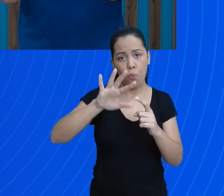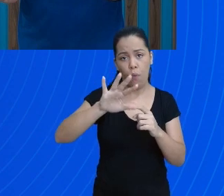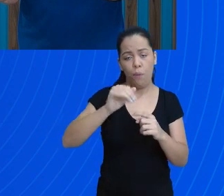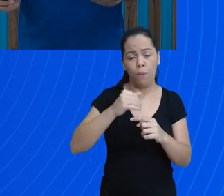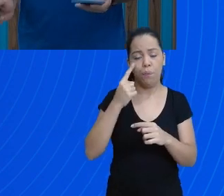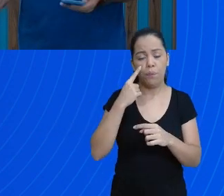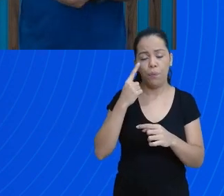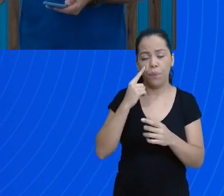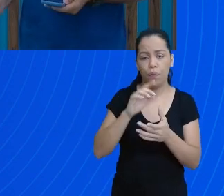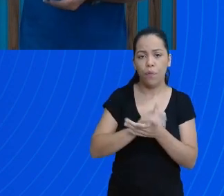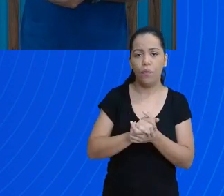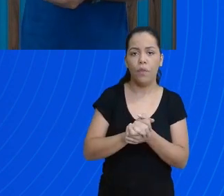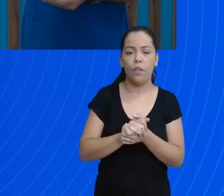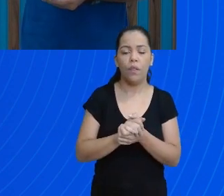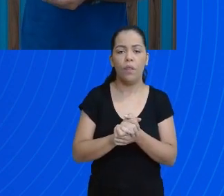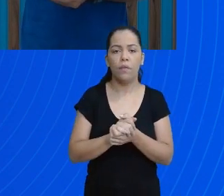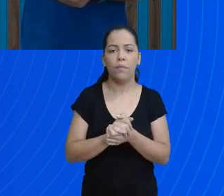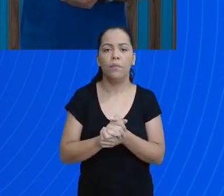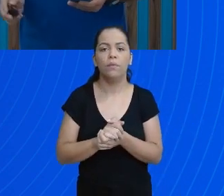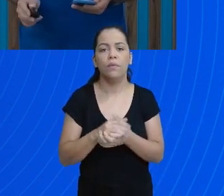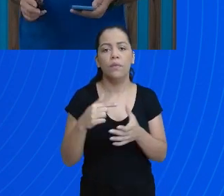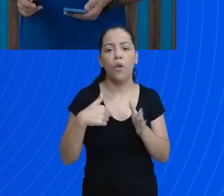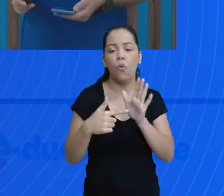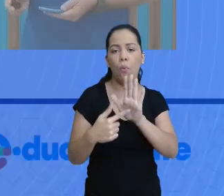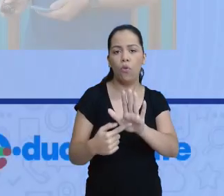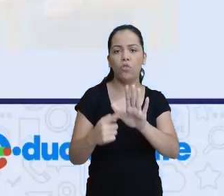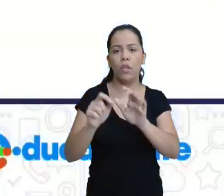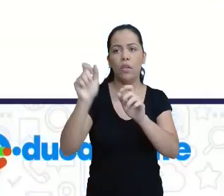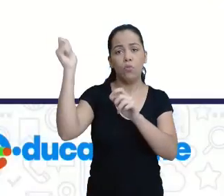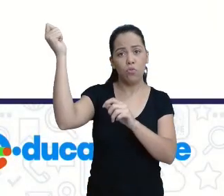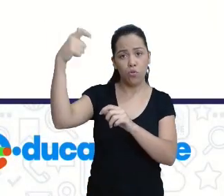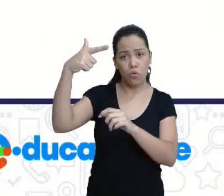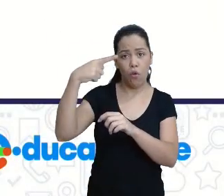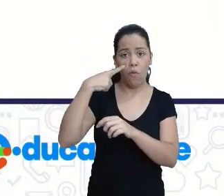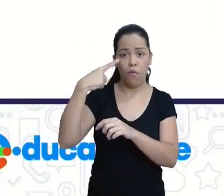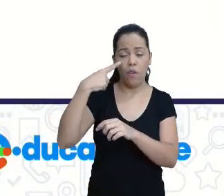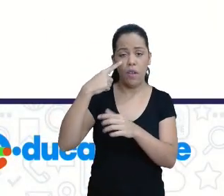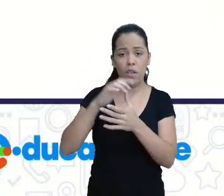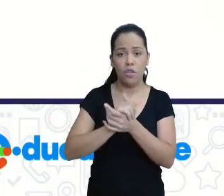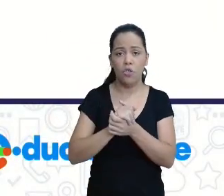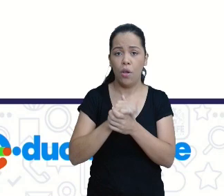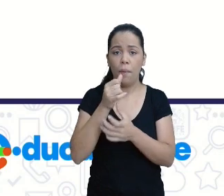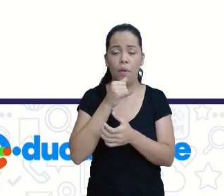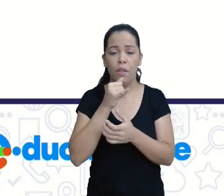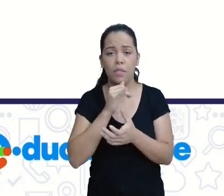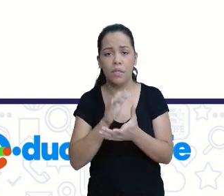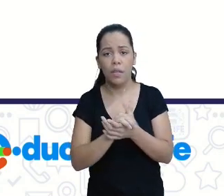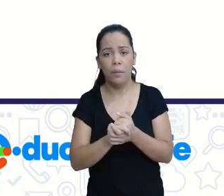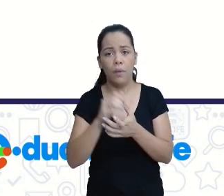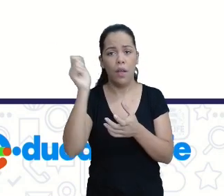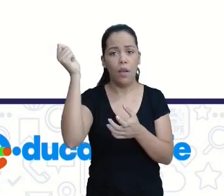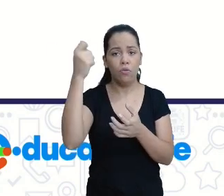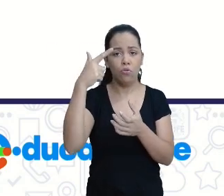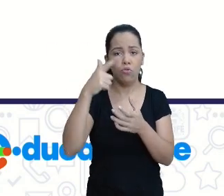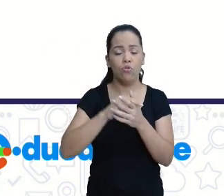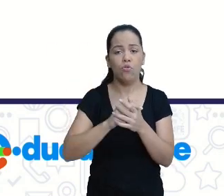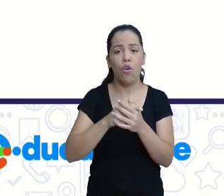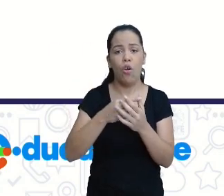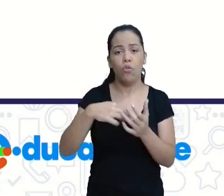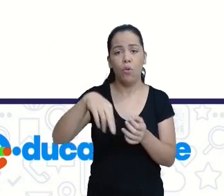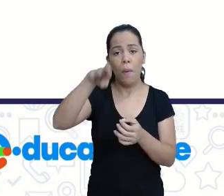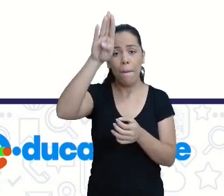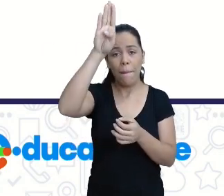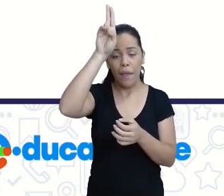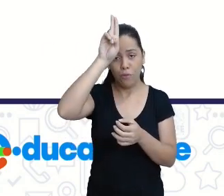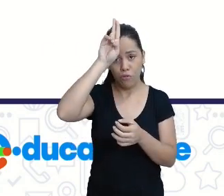seguinte situação, certo? Então eu coloquei aquele sol ali e eu estou supondo que aquele sol é o sol do meio-dia.